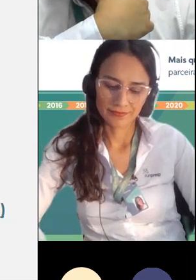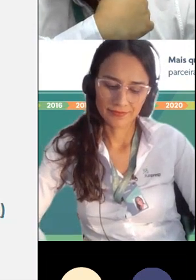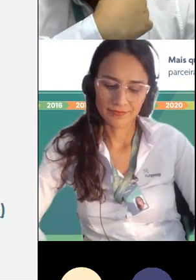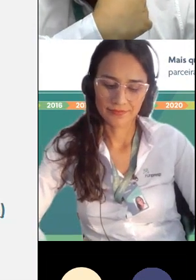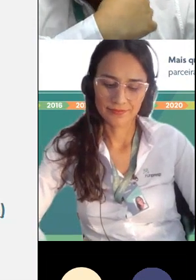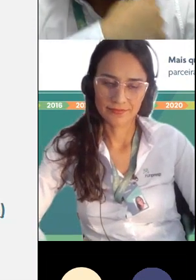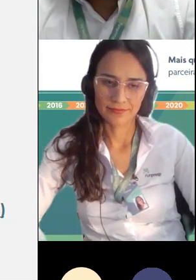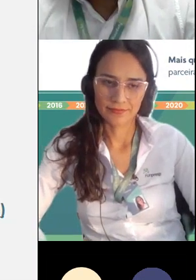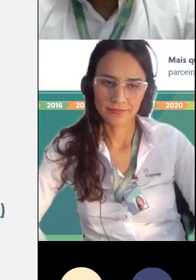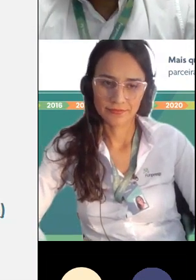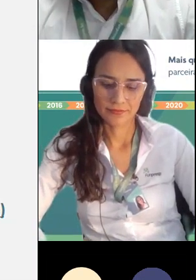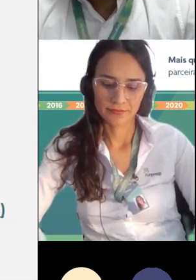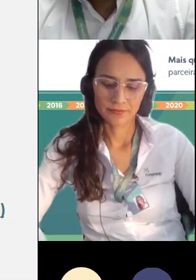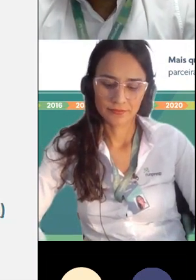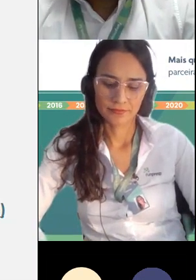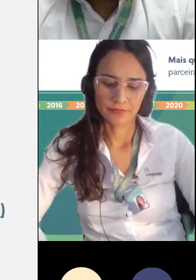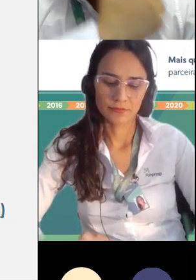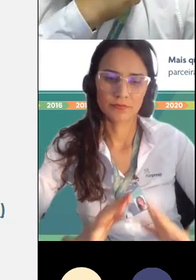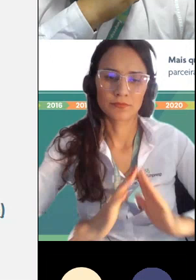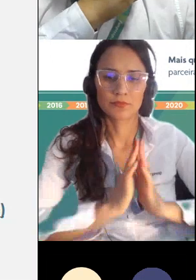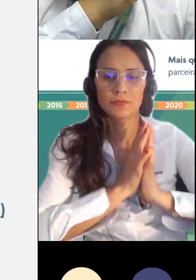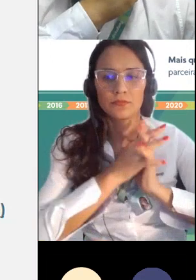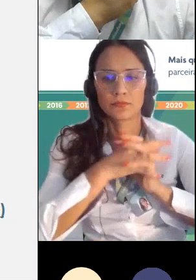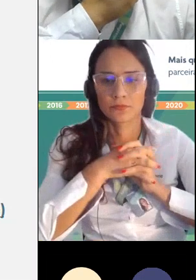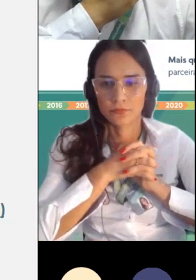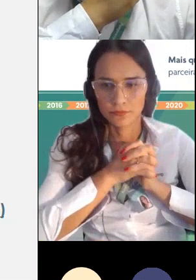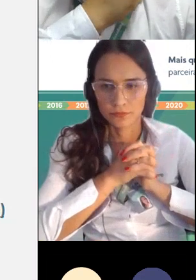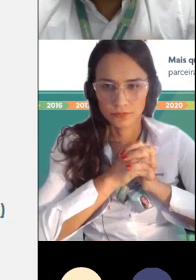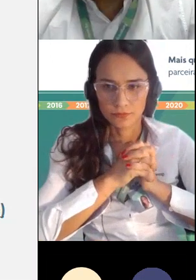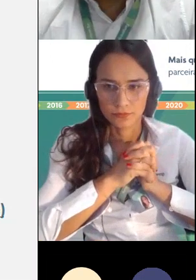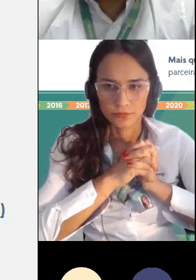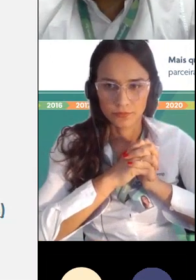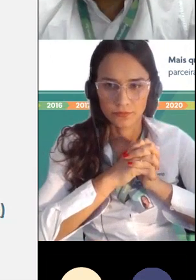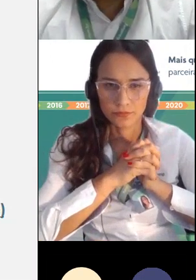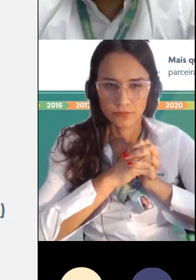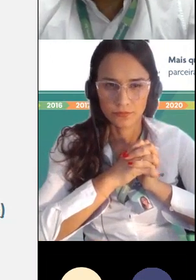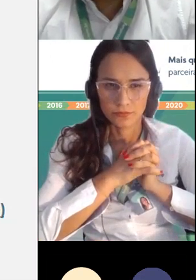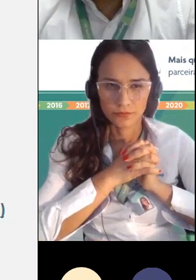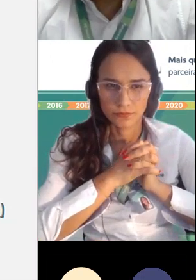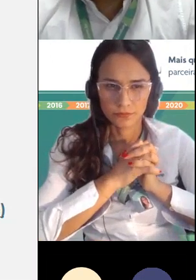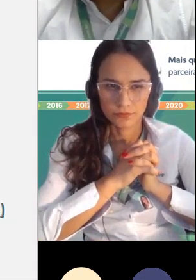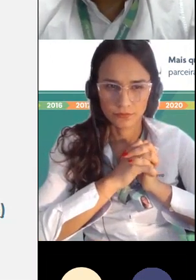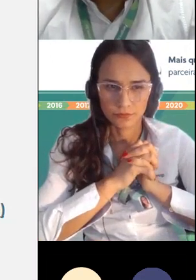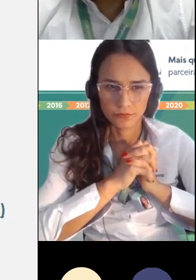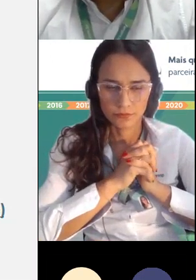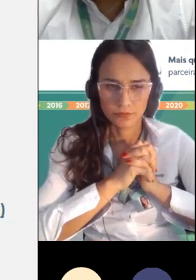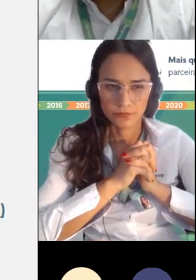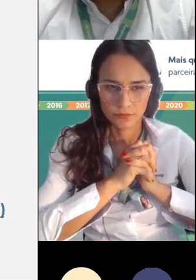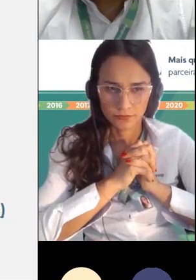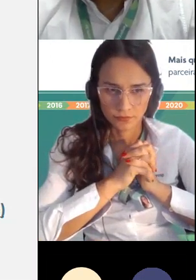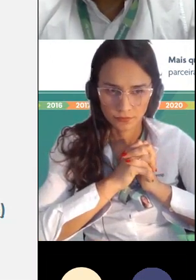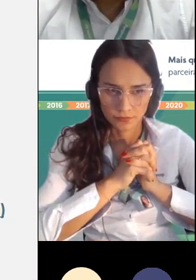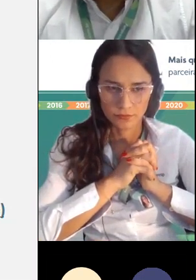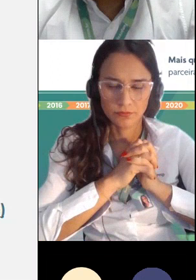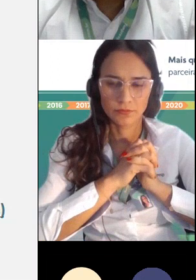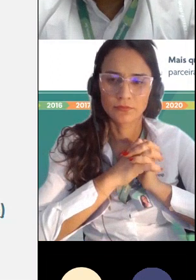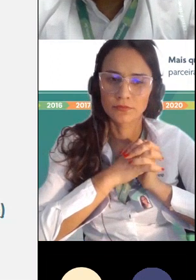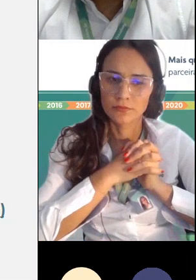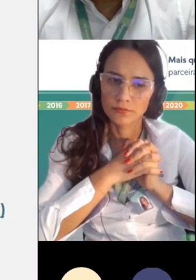5.040. Então, quais são os passos? Calculamos a invalidez e depois aplicamos um redutor, no caso de pensão,